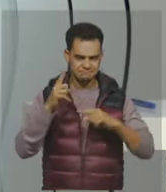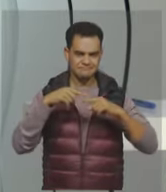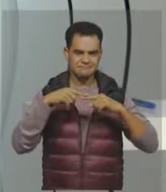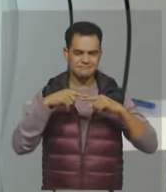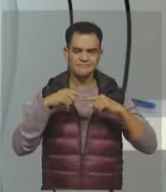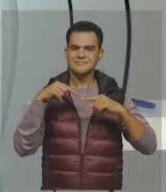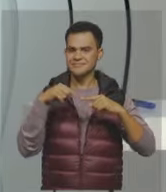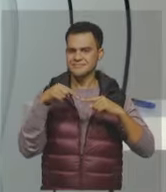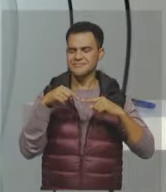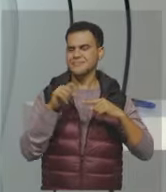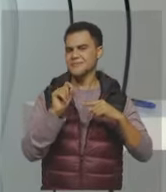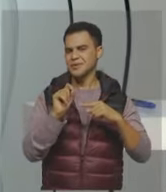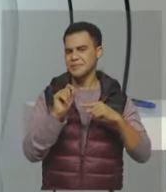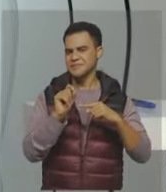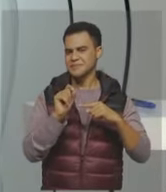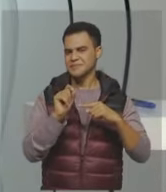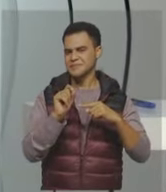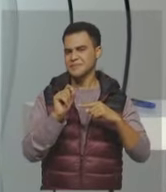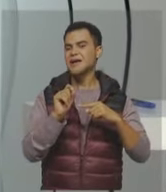apenas